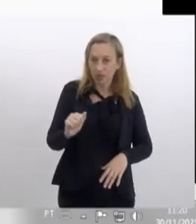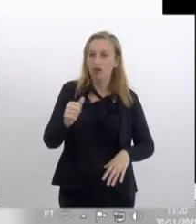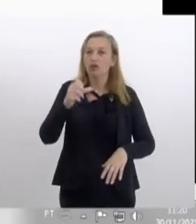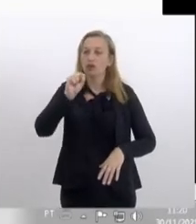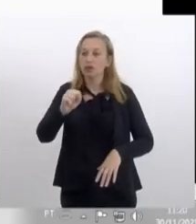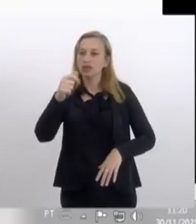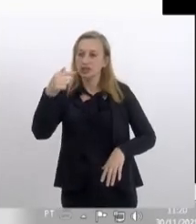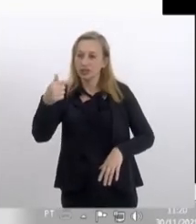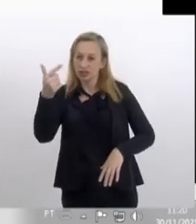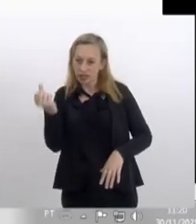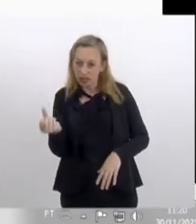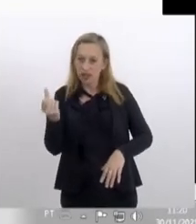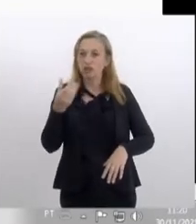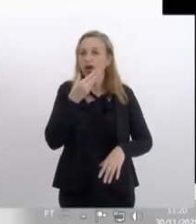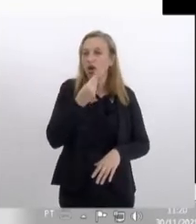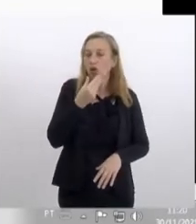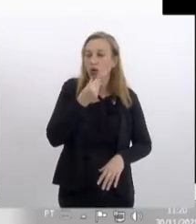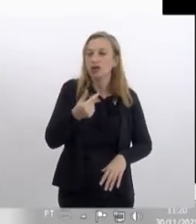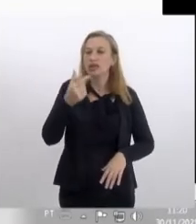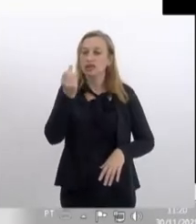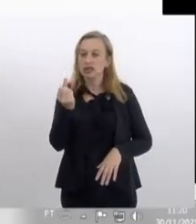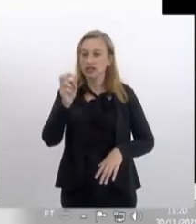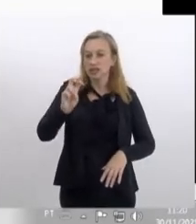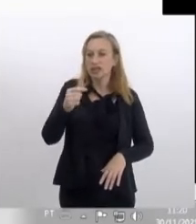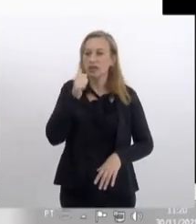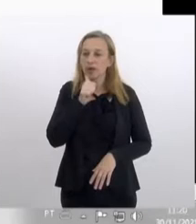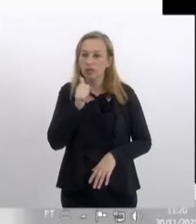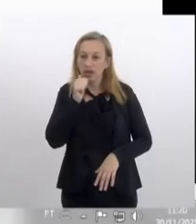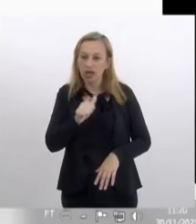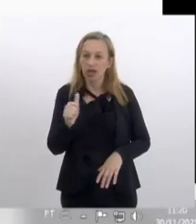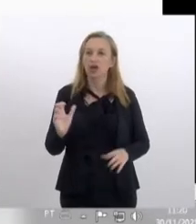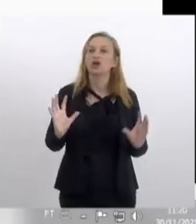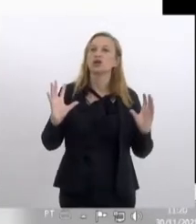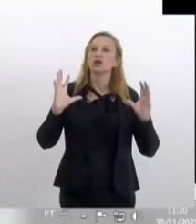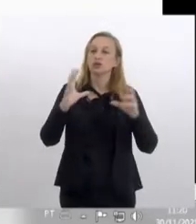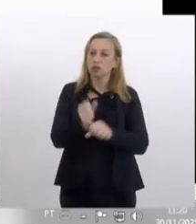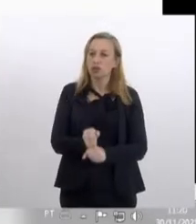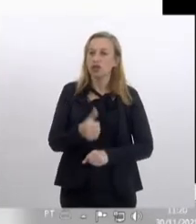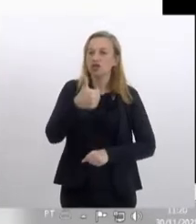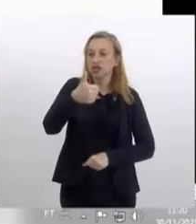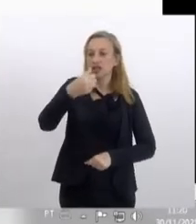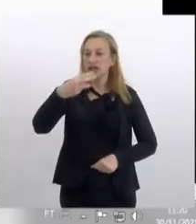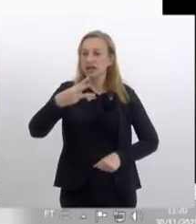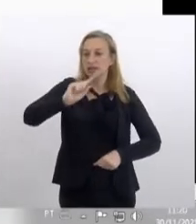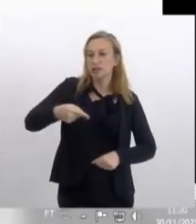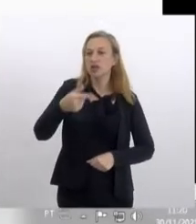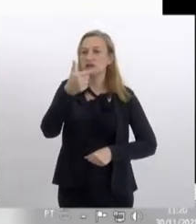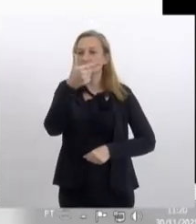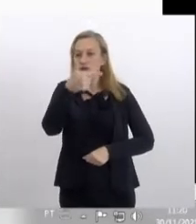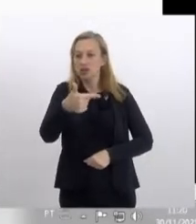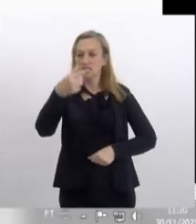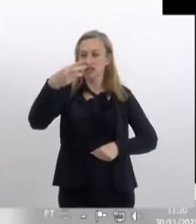876 para público masculino, 65 para o público feminino, num valor total de